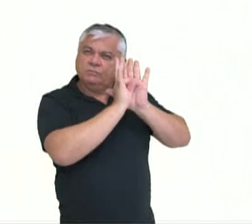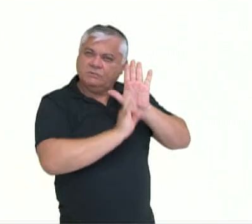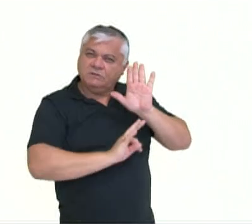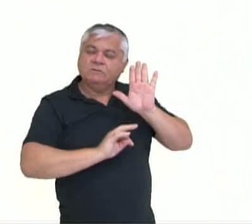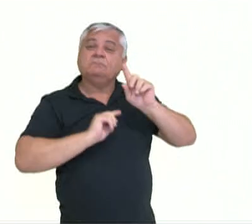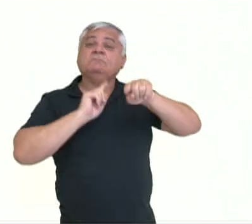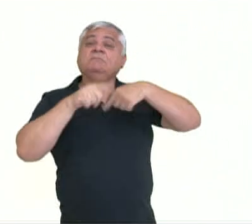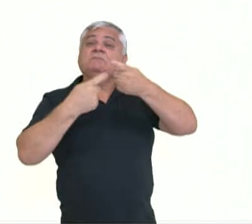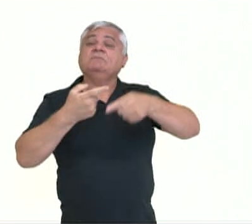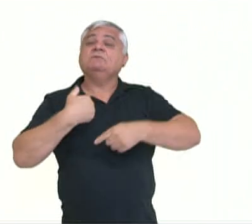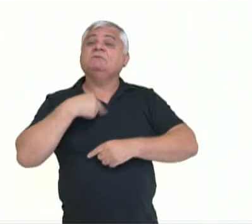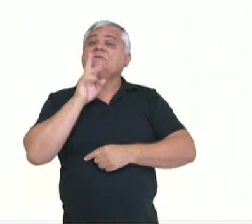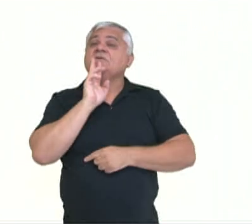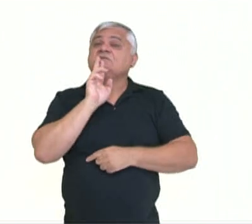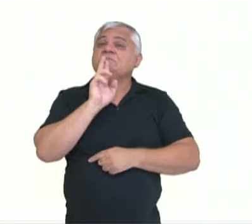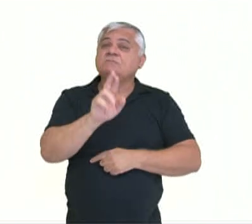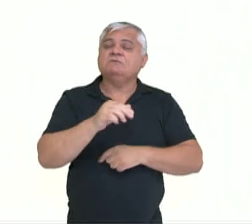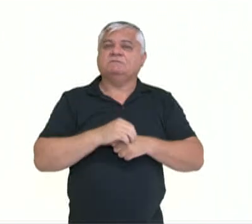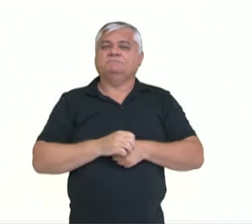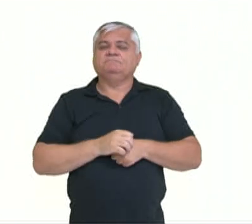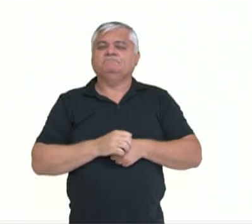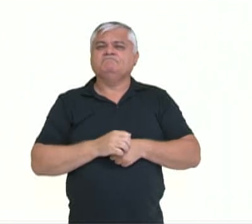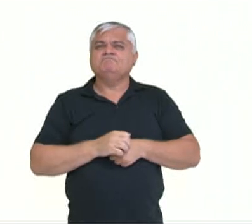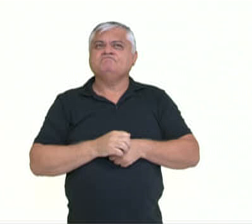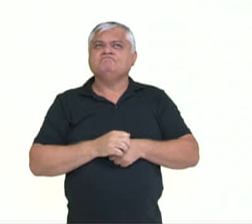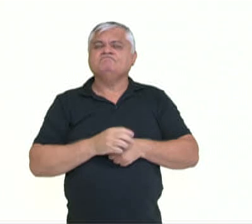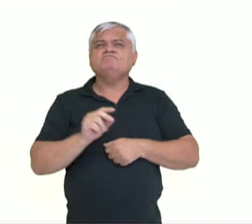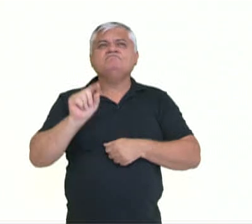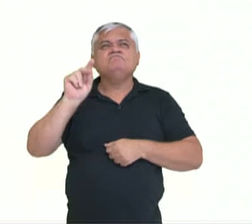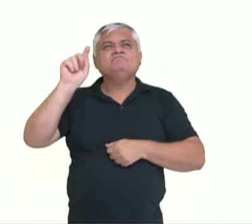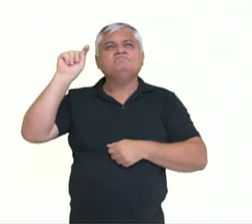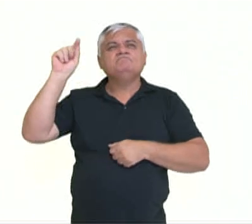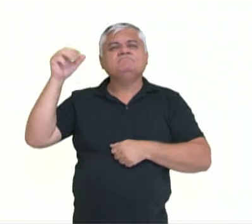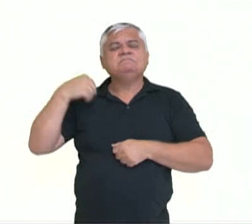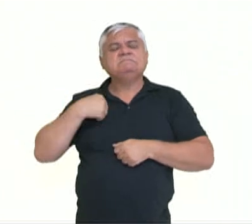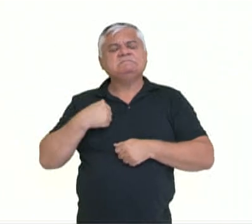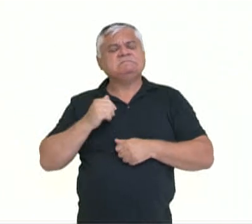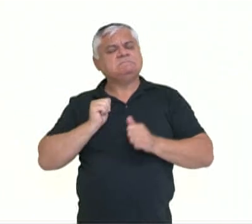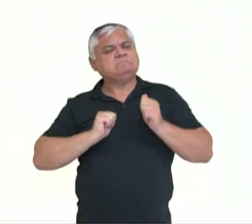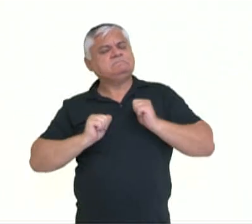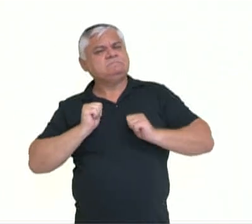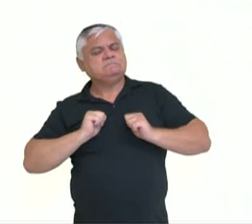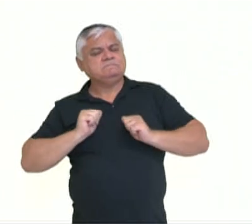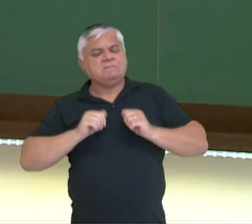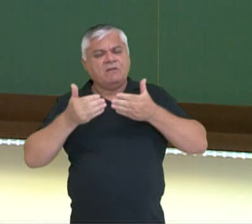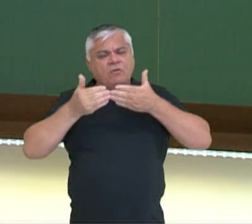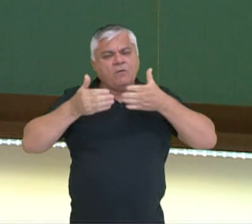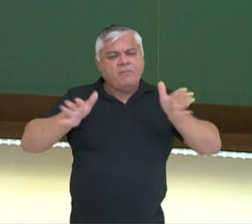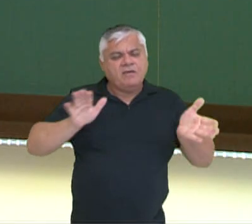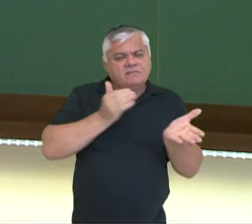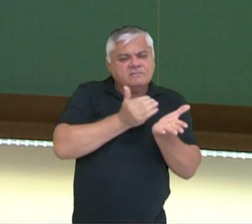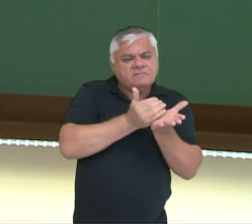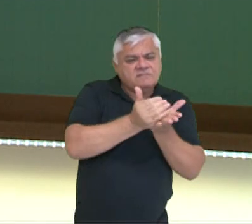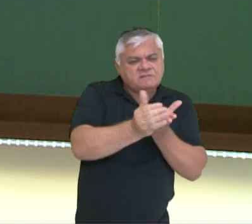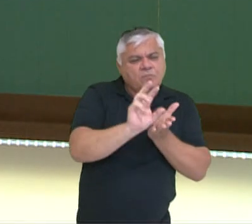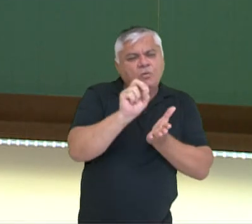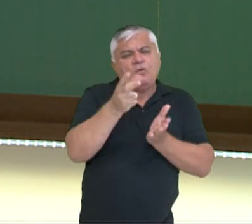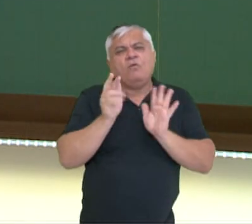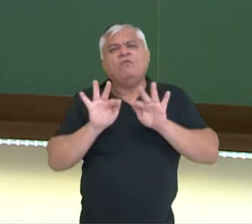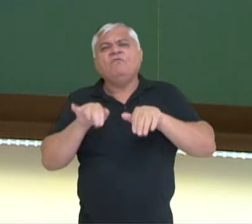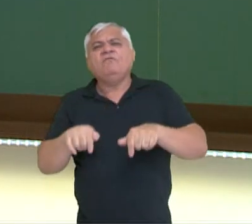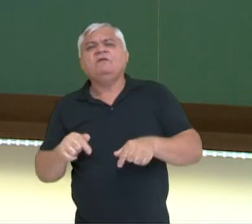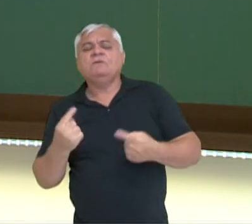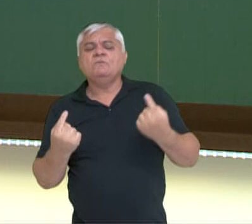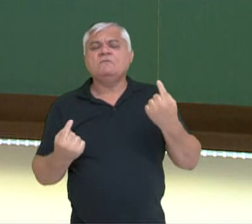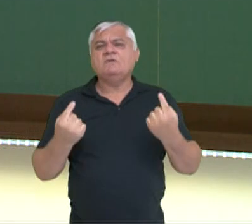responda. Há algum tempo hesitei se deveria abrir essas memórias pelo princípio ou pelo fim. Isto